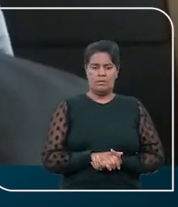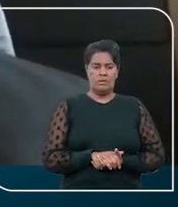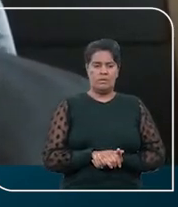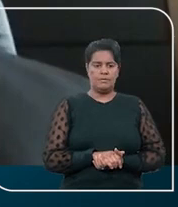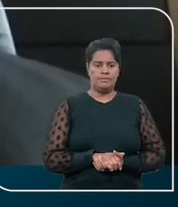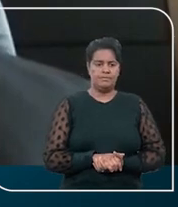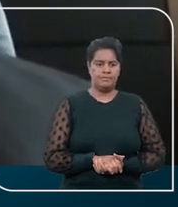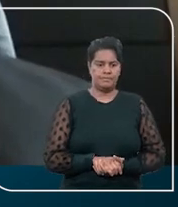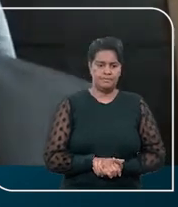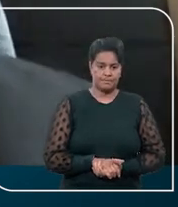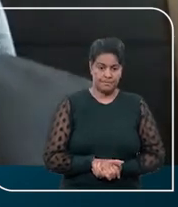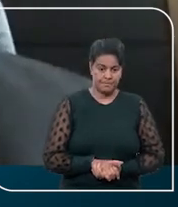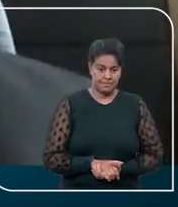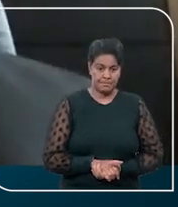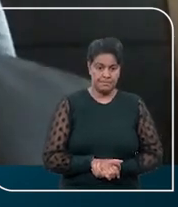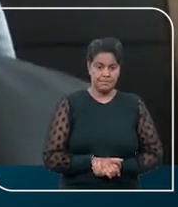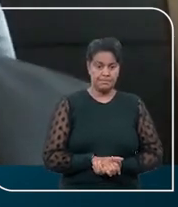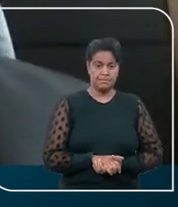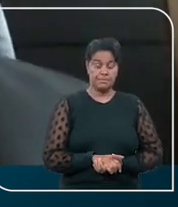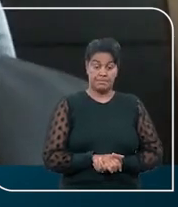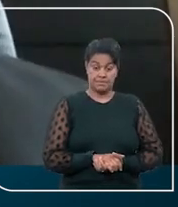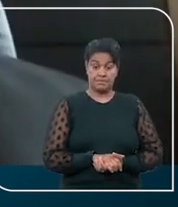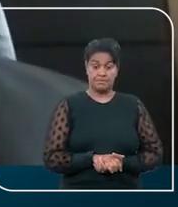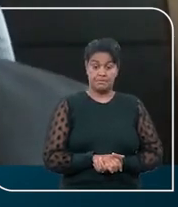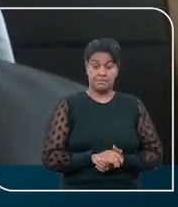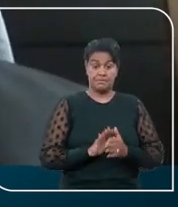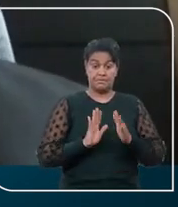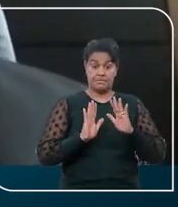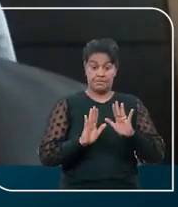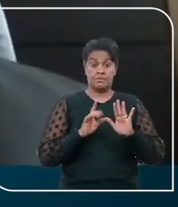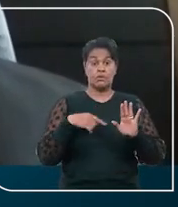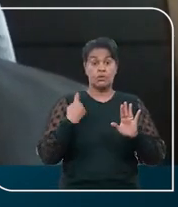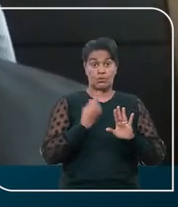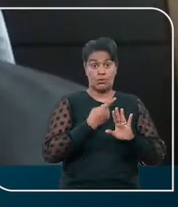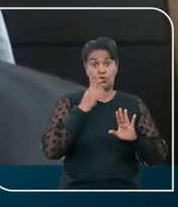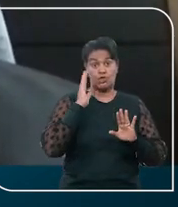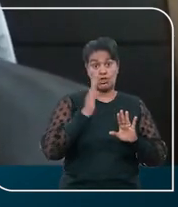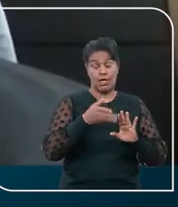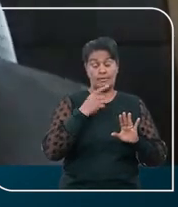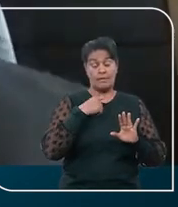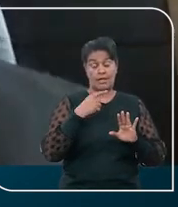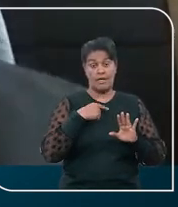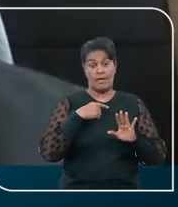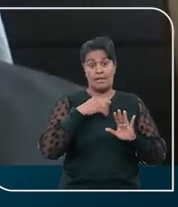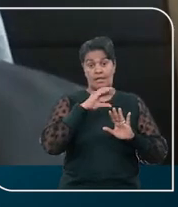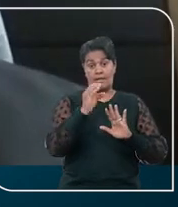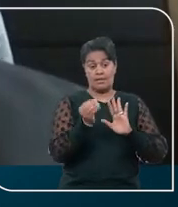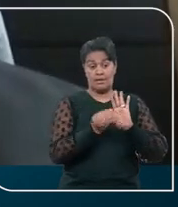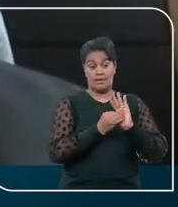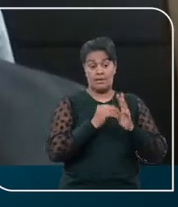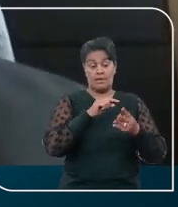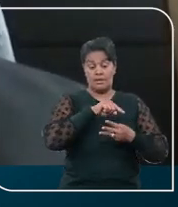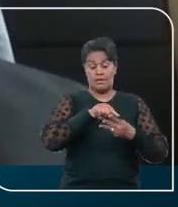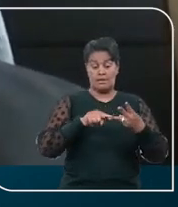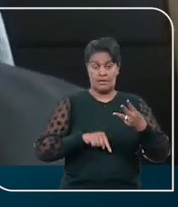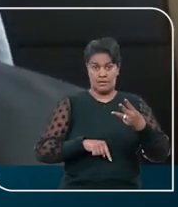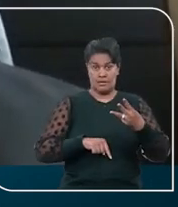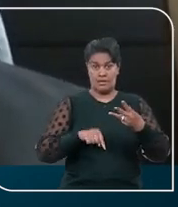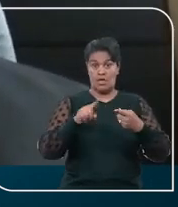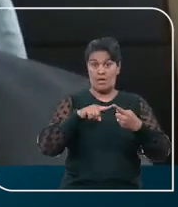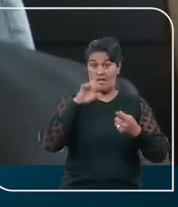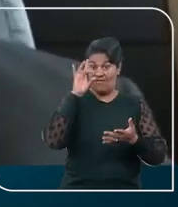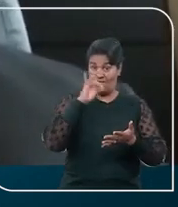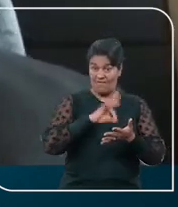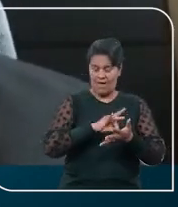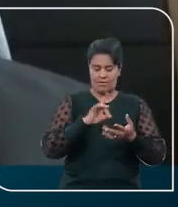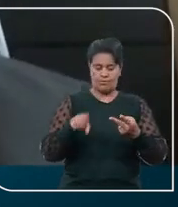Bom, nós já tínhamos ali fato, valor e norma, né? Que acho que é uma tríade, a teoria tridimensional do direito lá do Miguel Reale. Esse é um